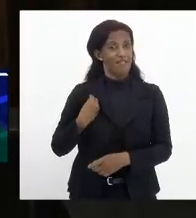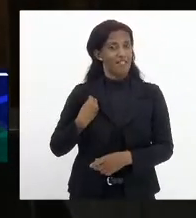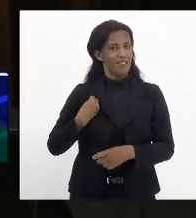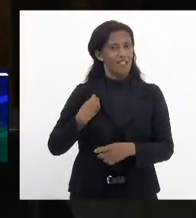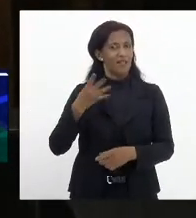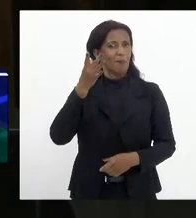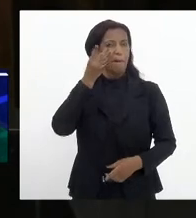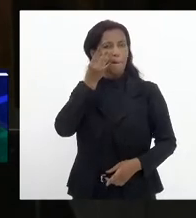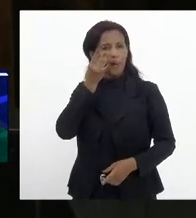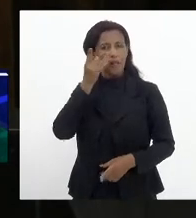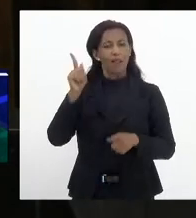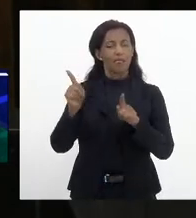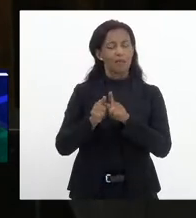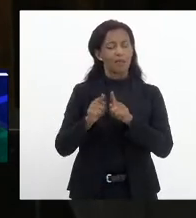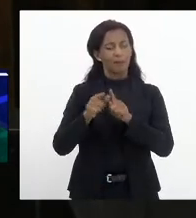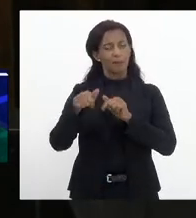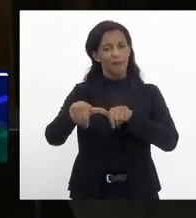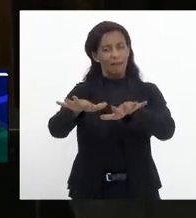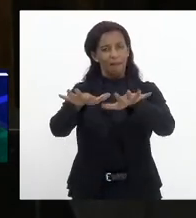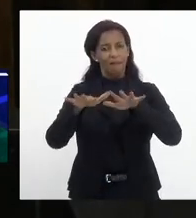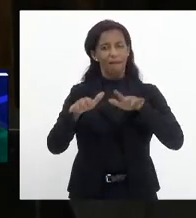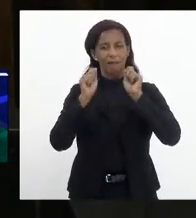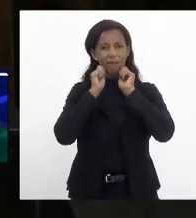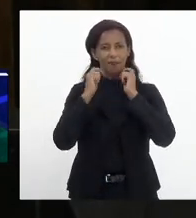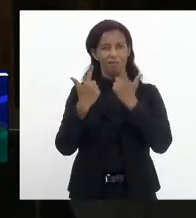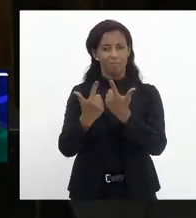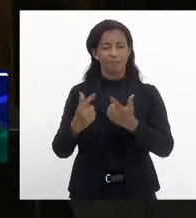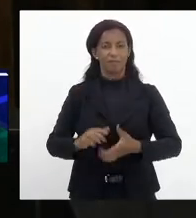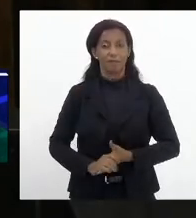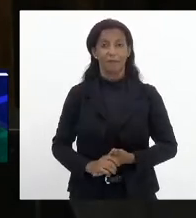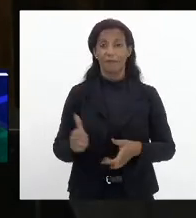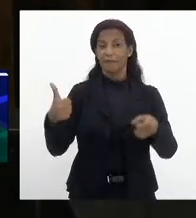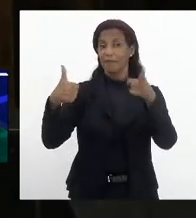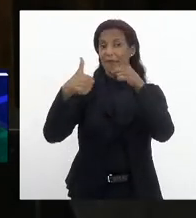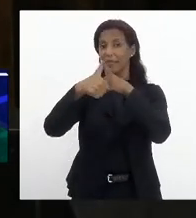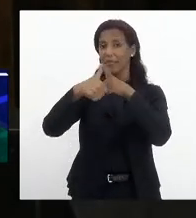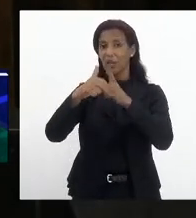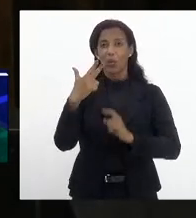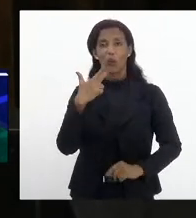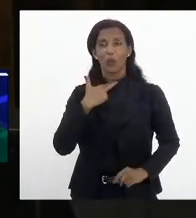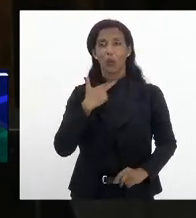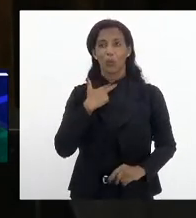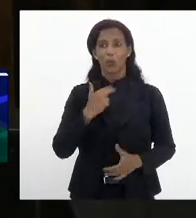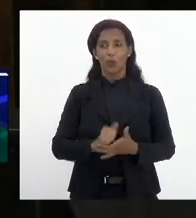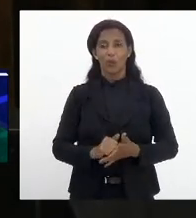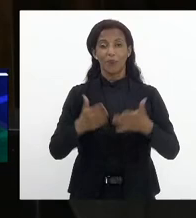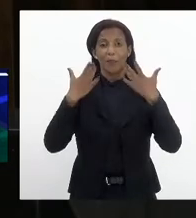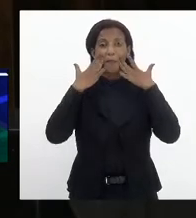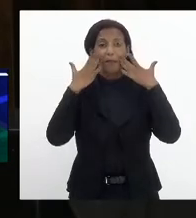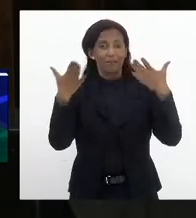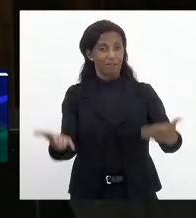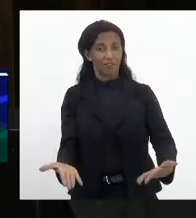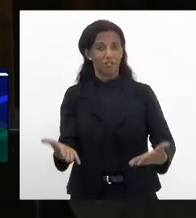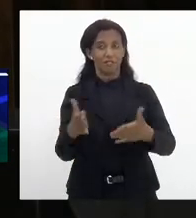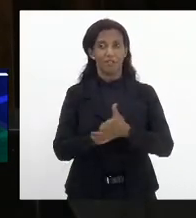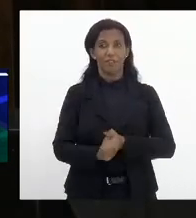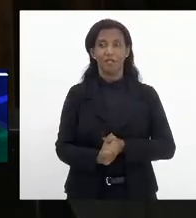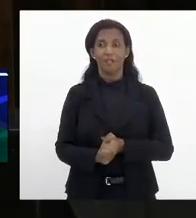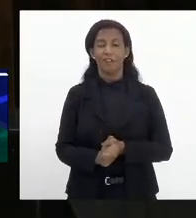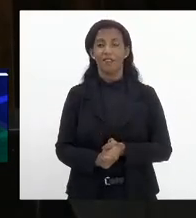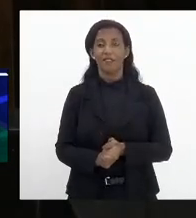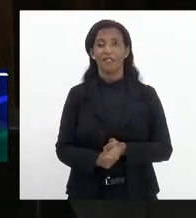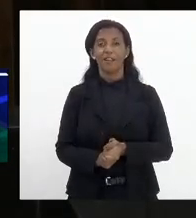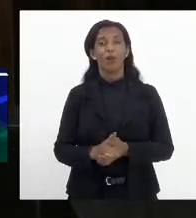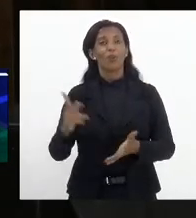e remotamente aqui no plenário da Assembleia Legislativa. Em primeiro lugar, não poderia deixar de me manifestar em relação